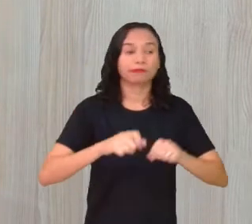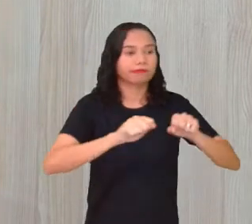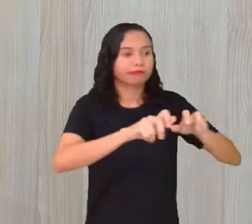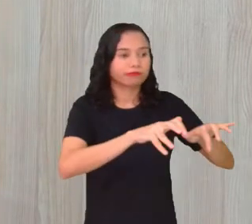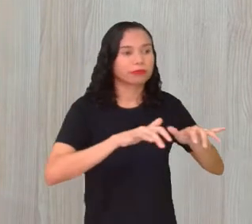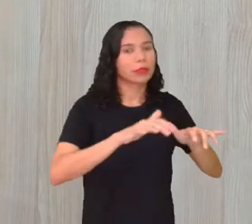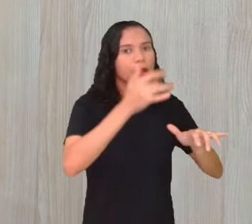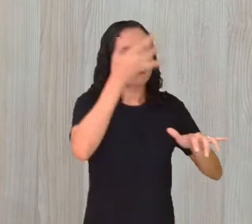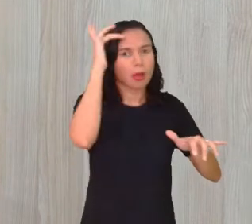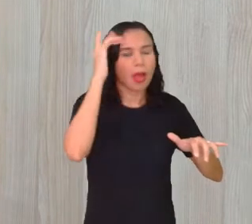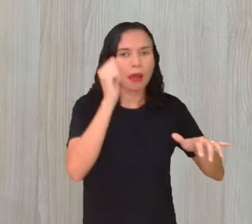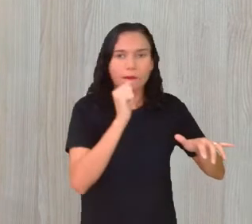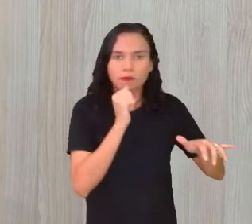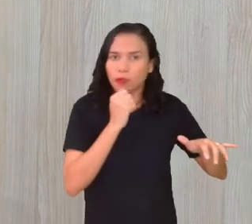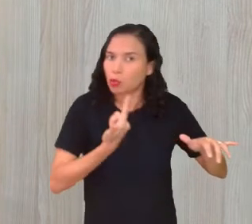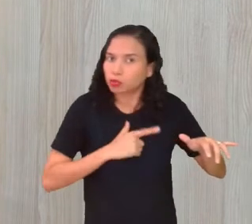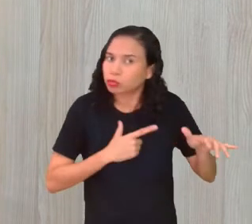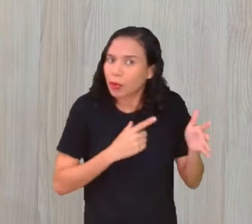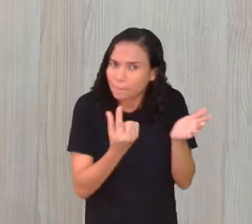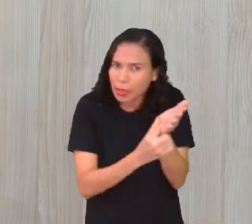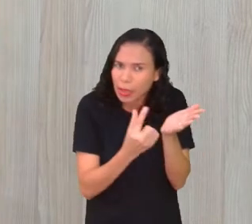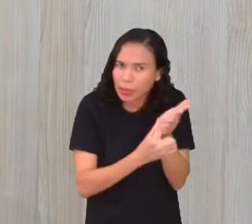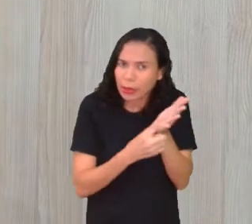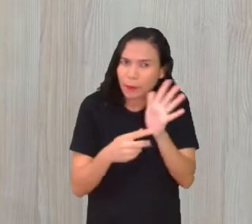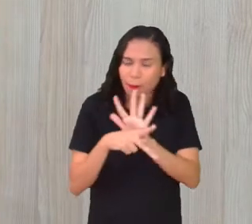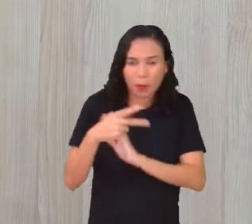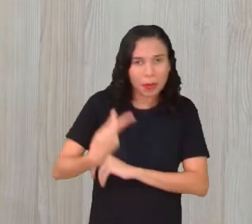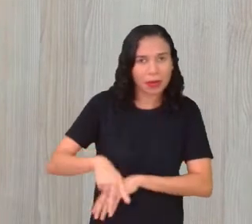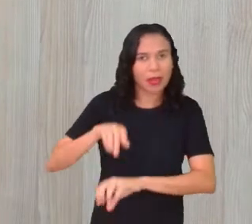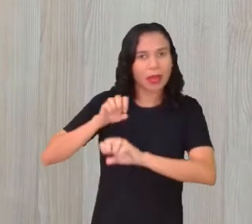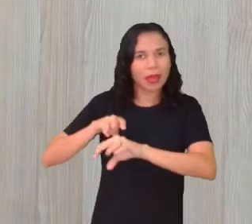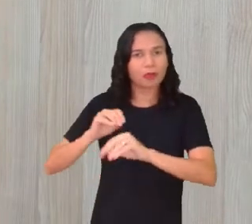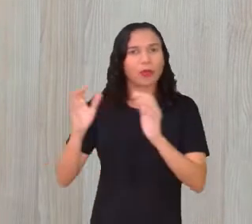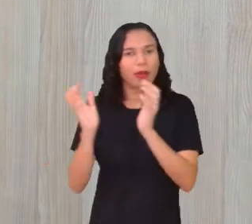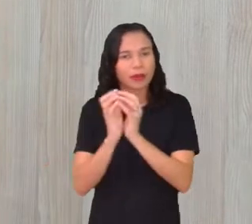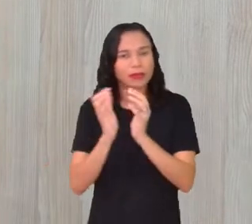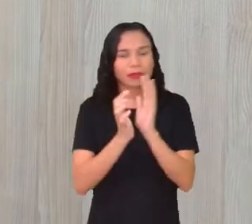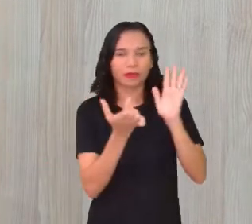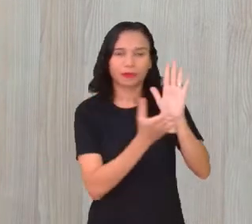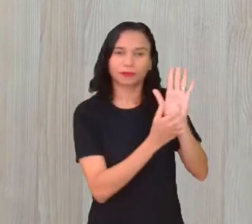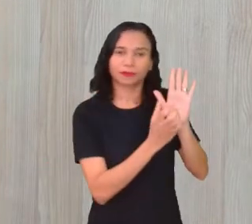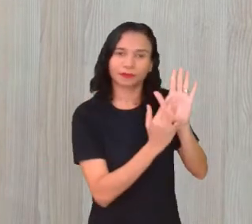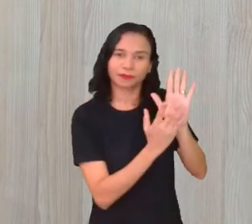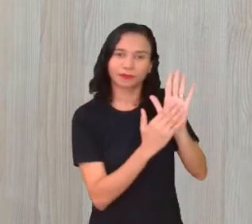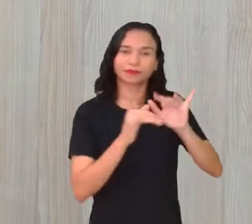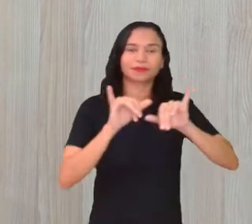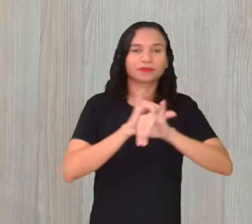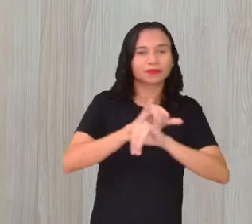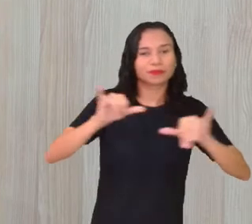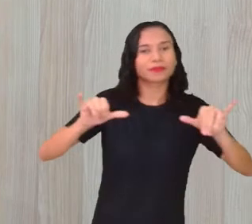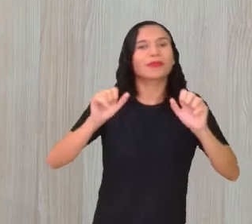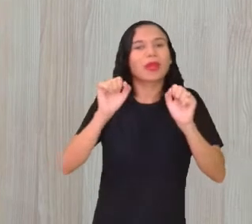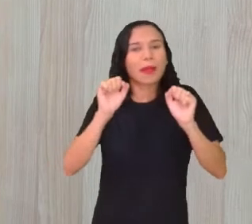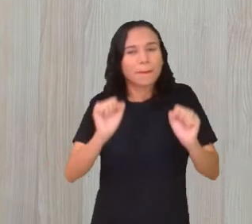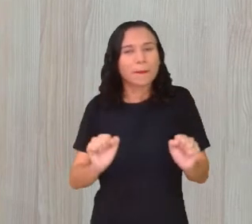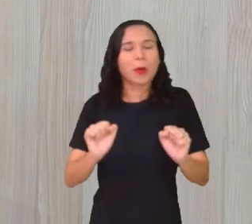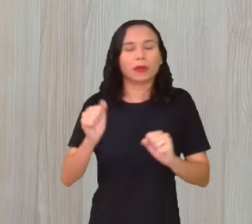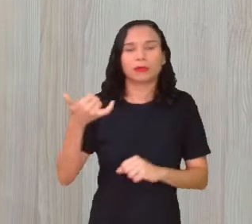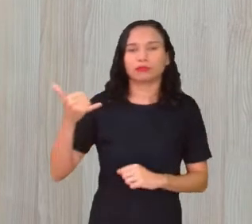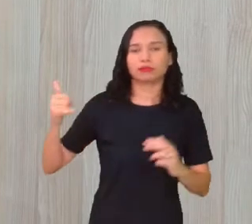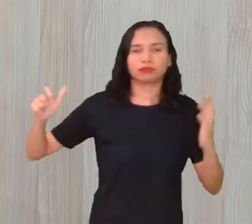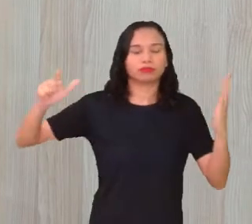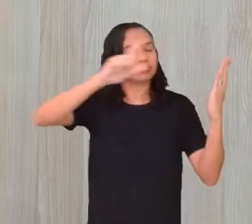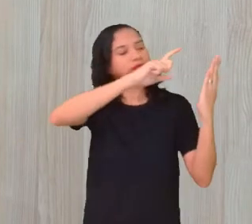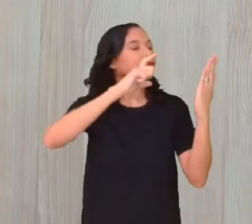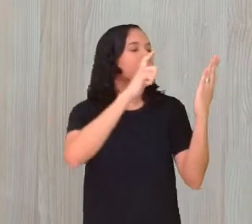ainda não tem o aplicativo do Educa Recife, os QR Codes vão aparecer na sua telinha. Você pode direcionar